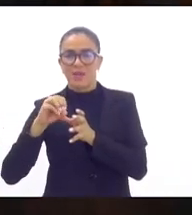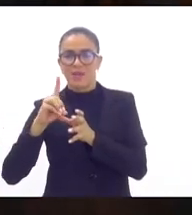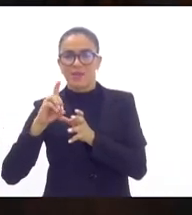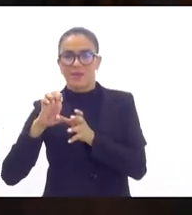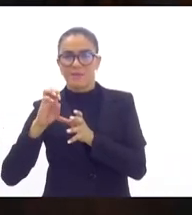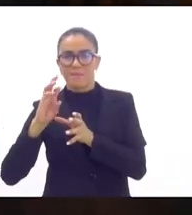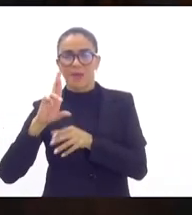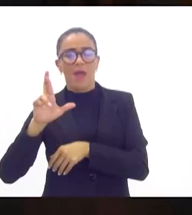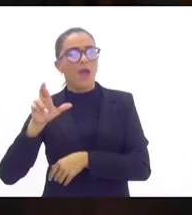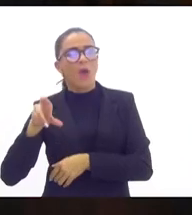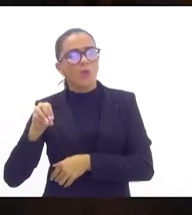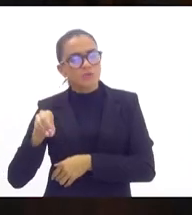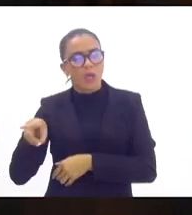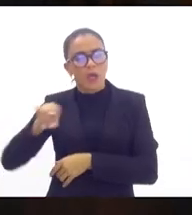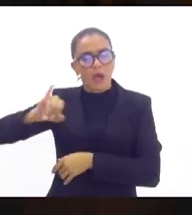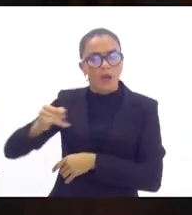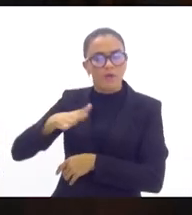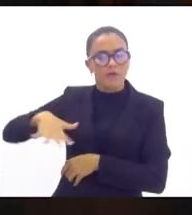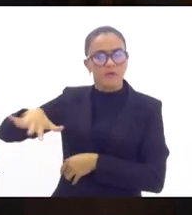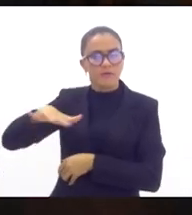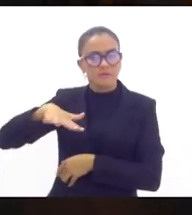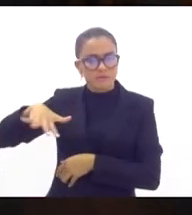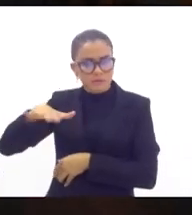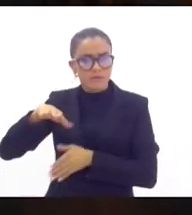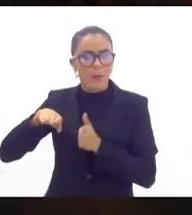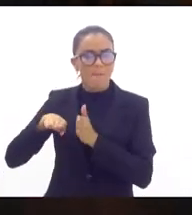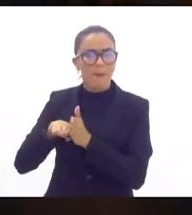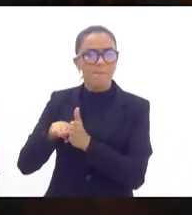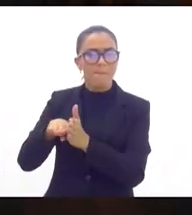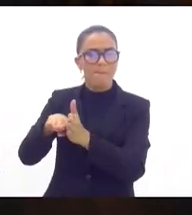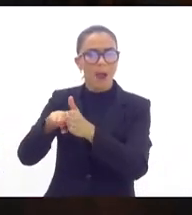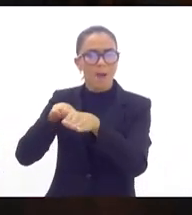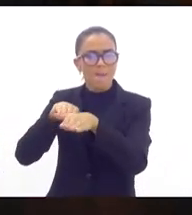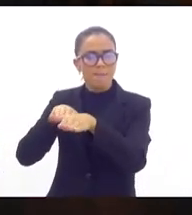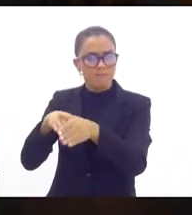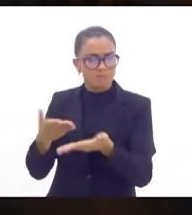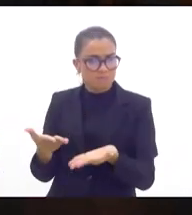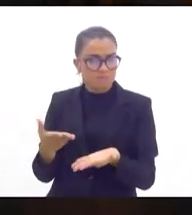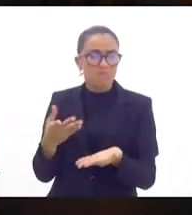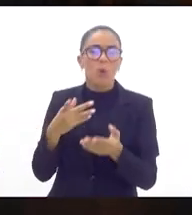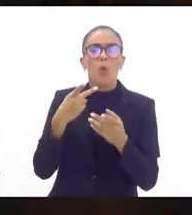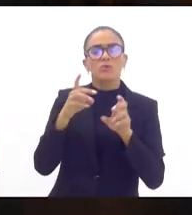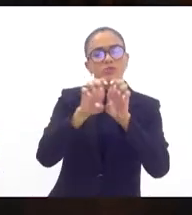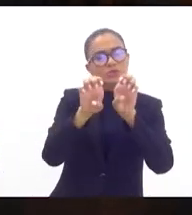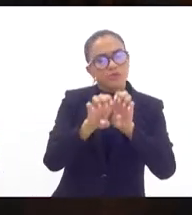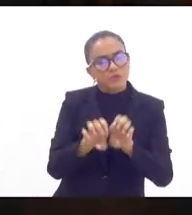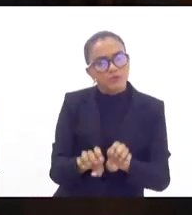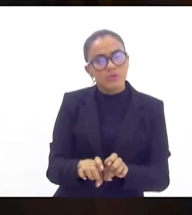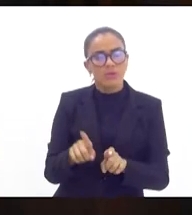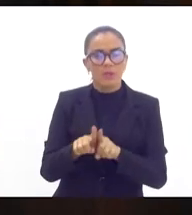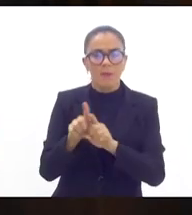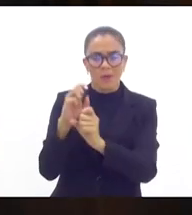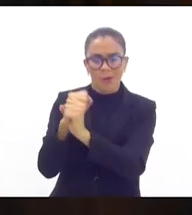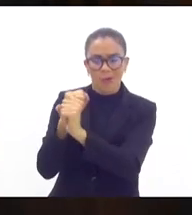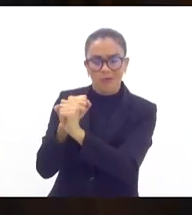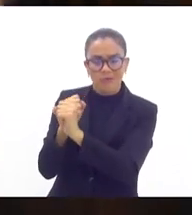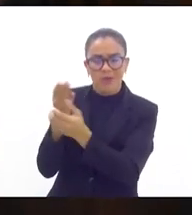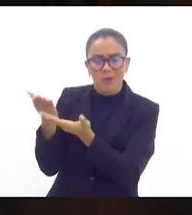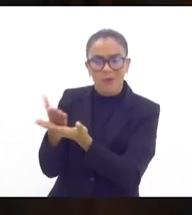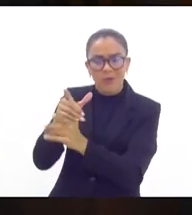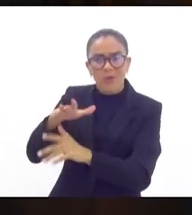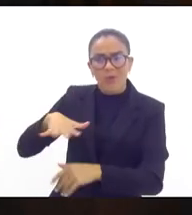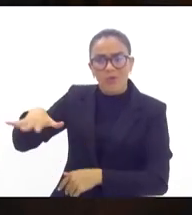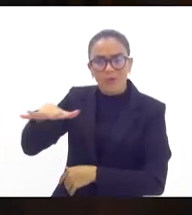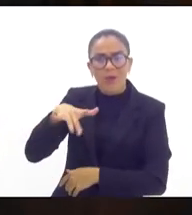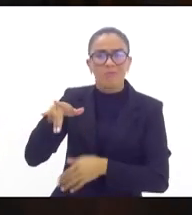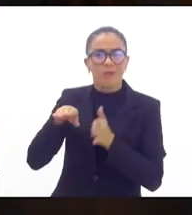discussão não consegue o recurso que seja o projeto não seja plano da reestruturação e restauração de célula de Barro porque não utiliza aquela